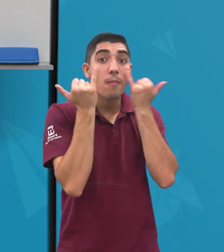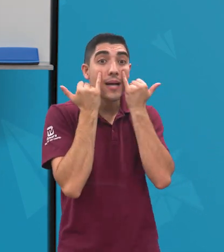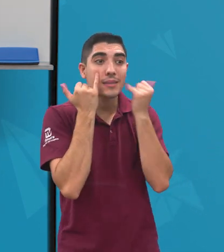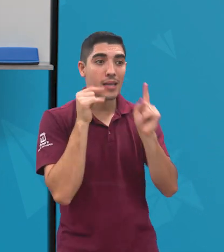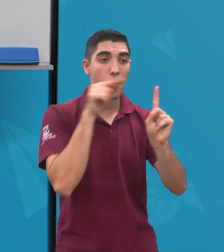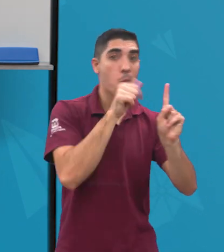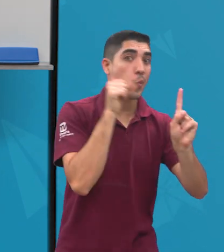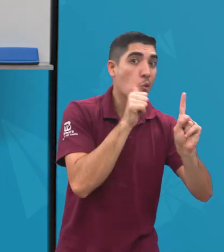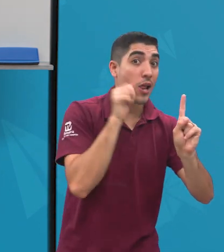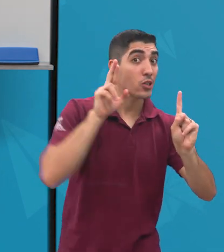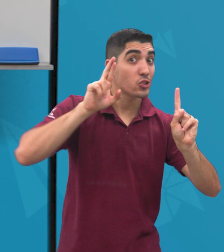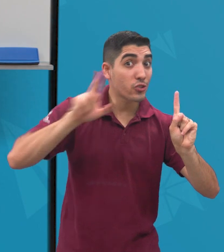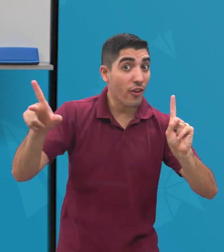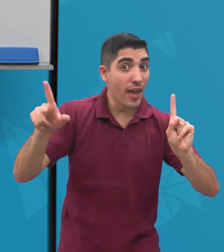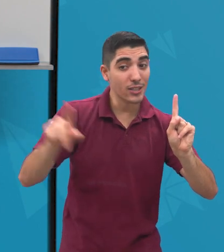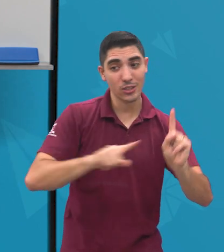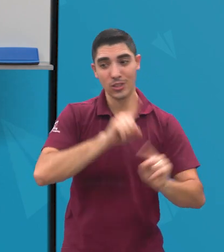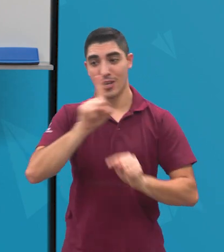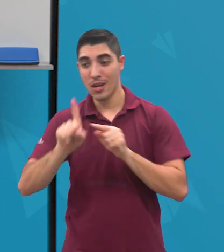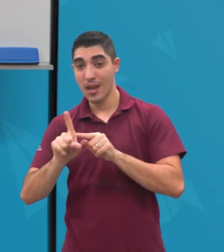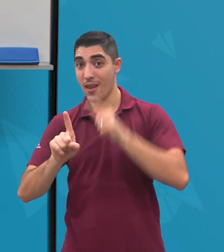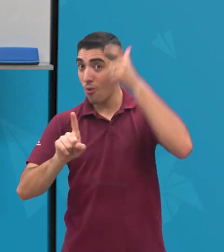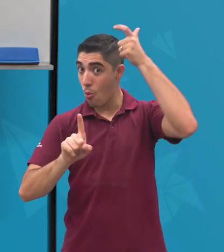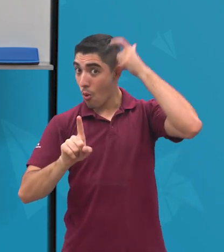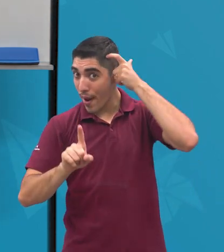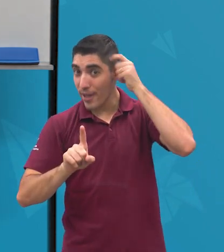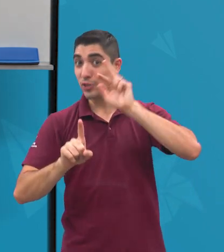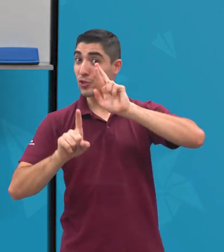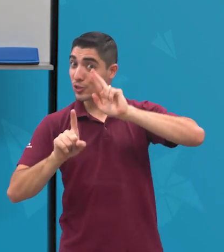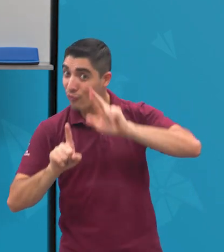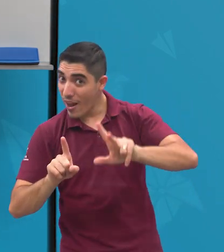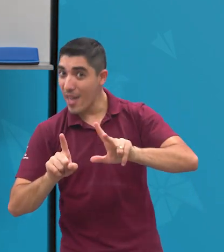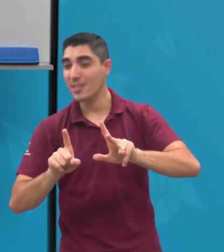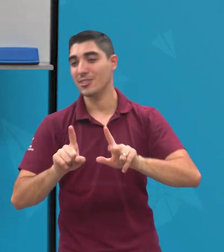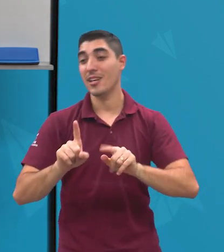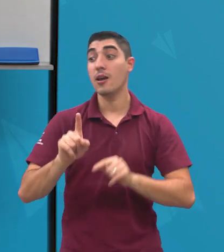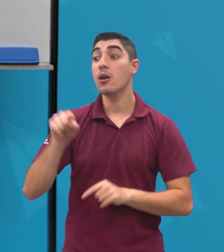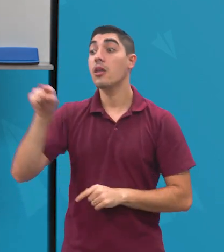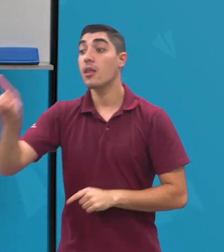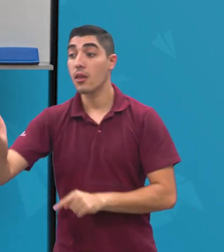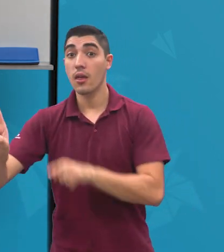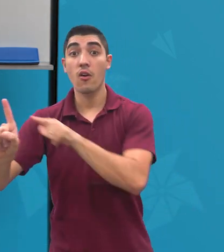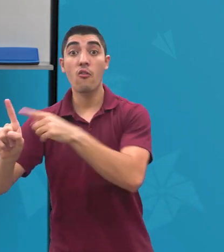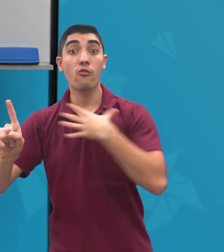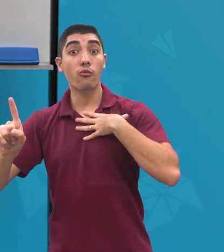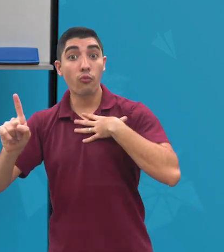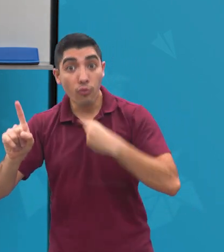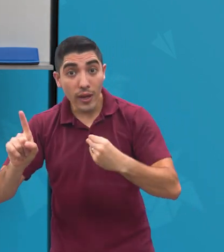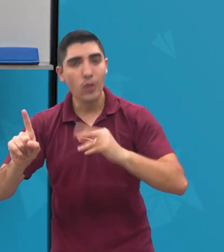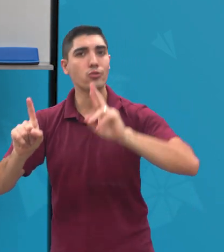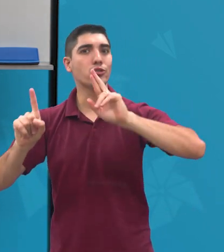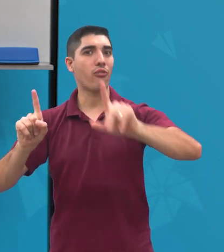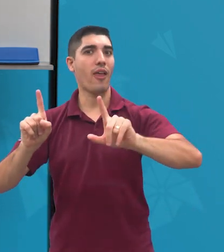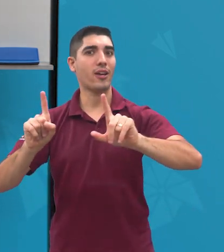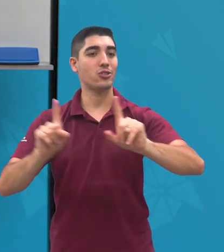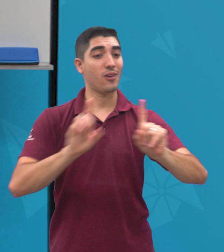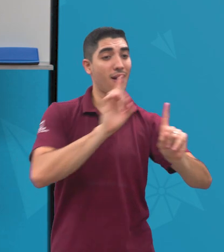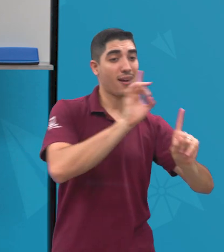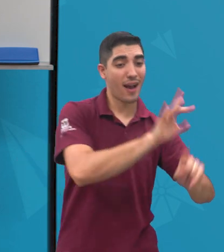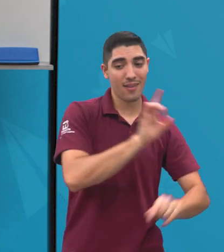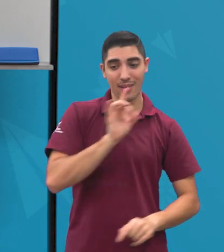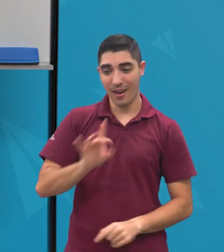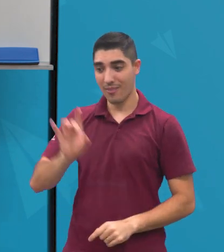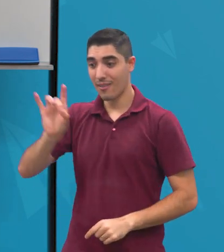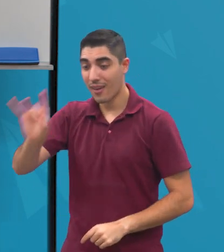de dialética filosófica, de conversa, tentar aparar as arestas